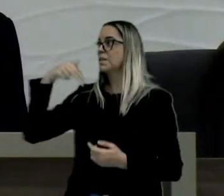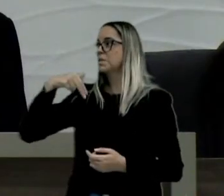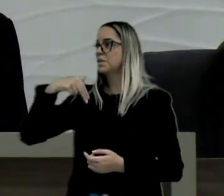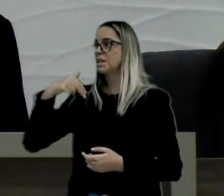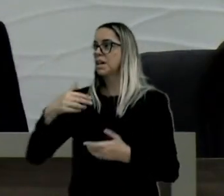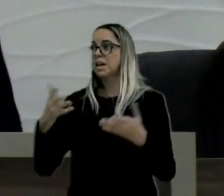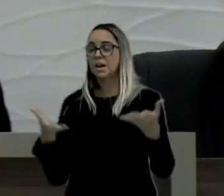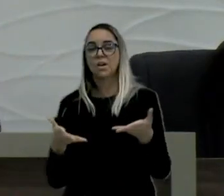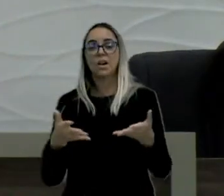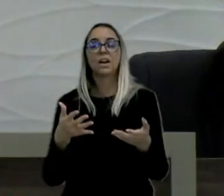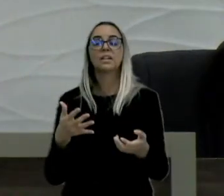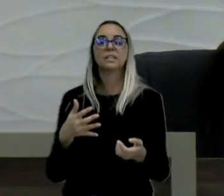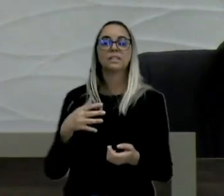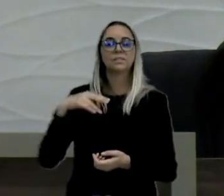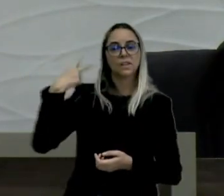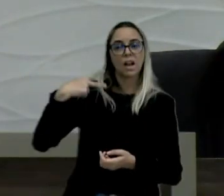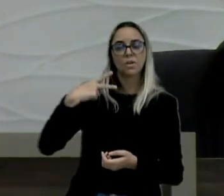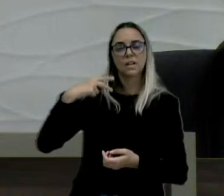vereadora